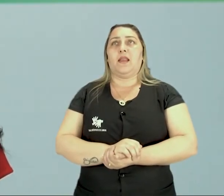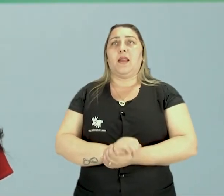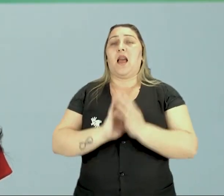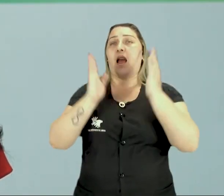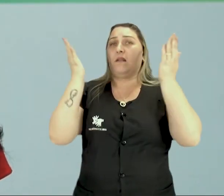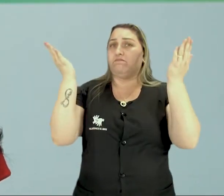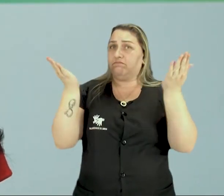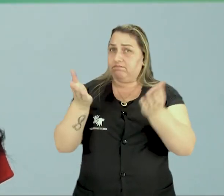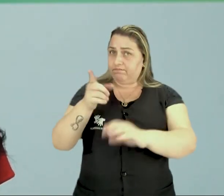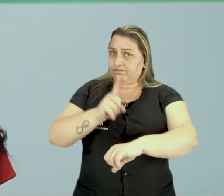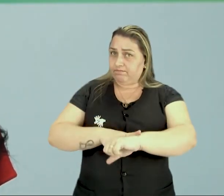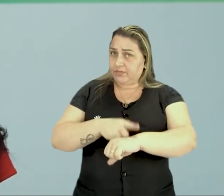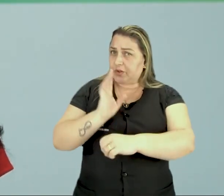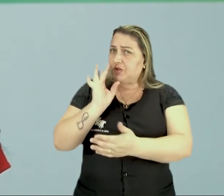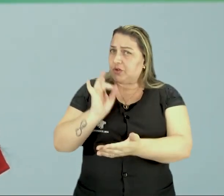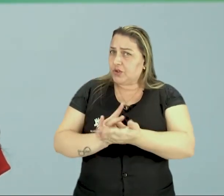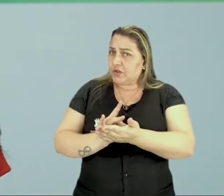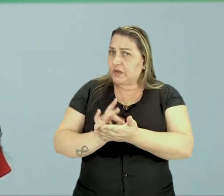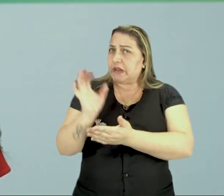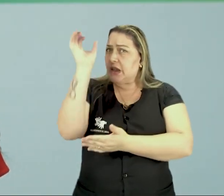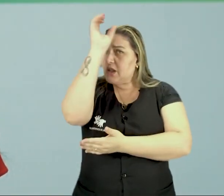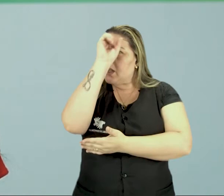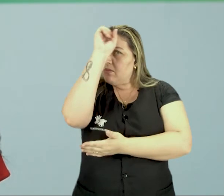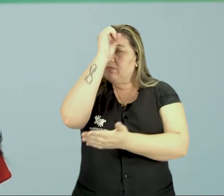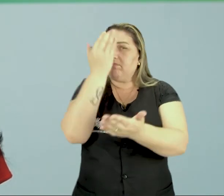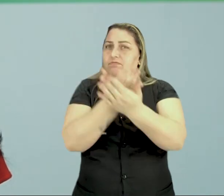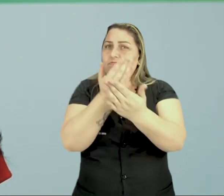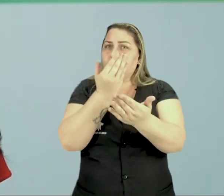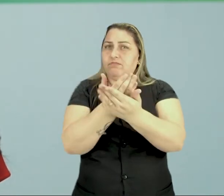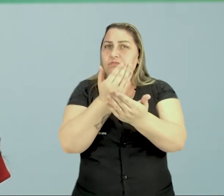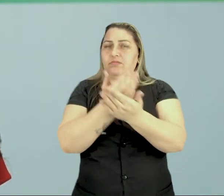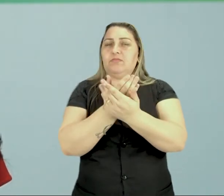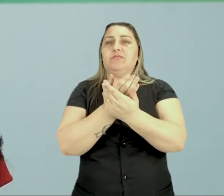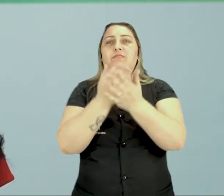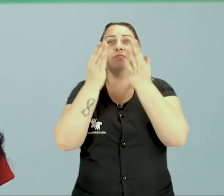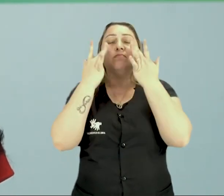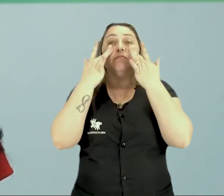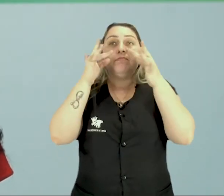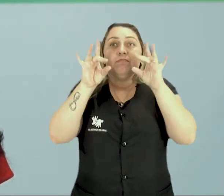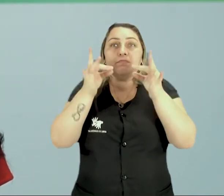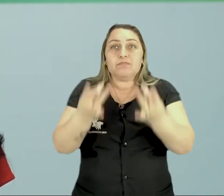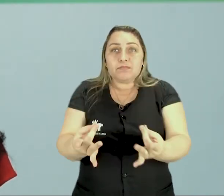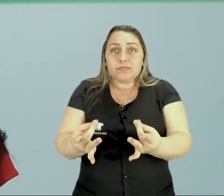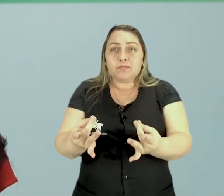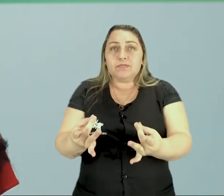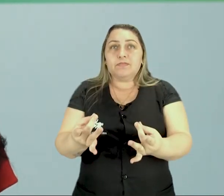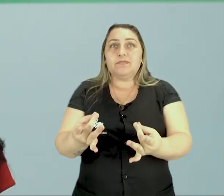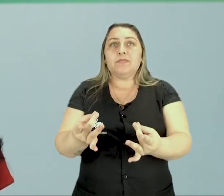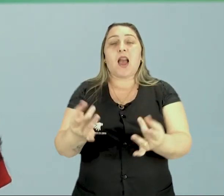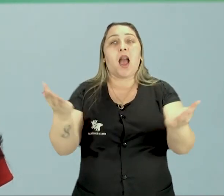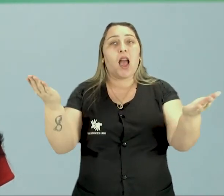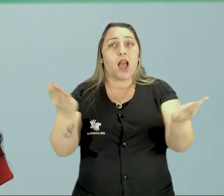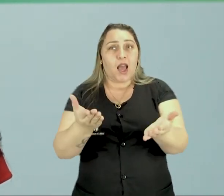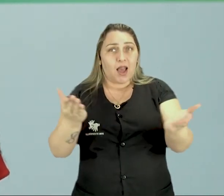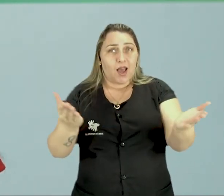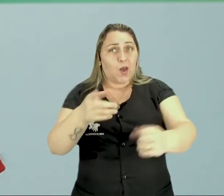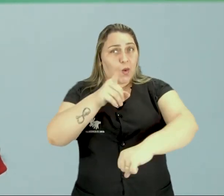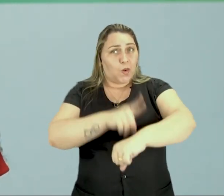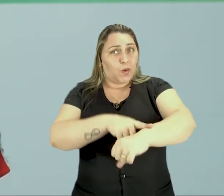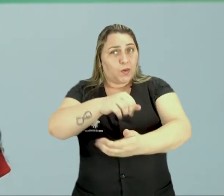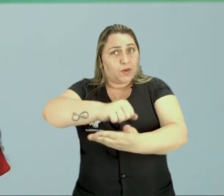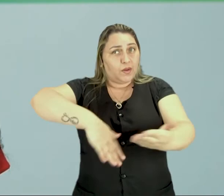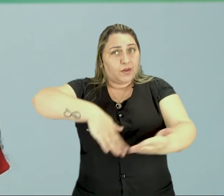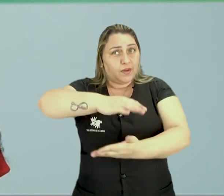Chegou agora a hora de ver se vocês realmente estão ligadinhos à nossa aula, se vocês realmente estão prestando atenção, porque it's activity time, é hora